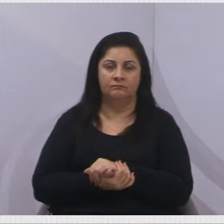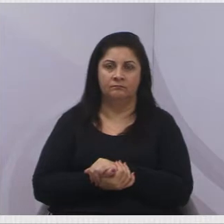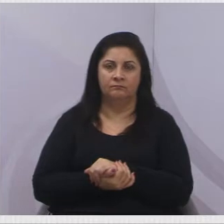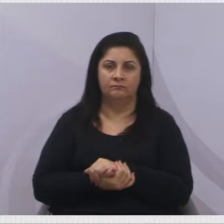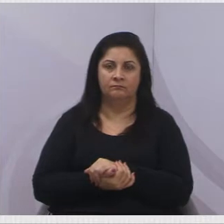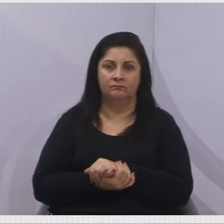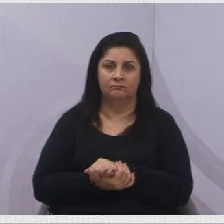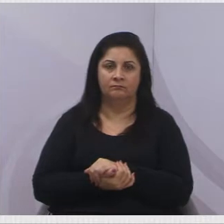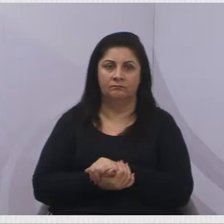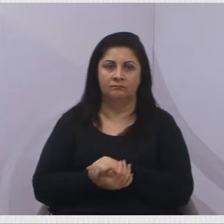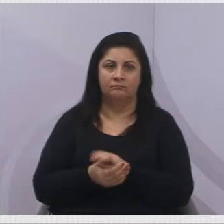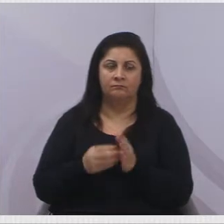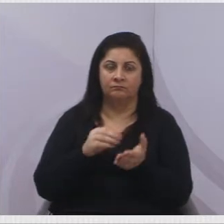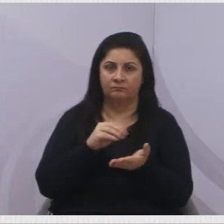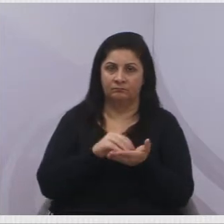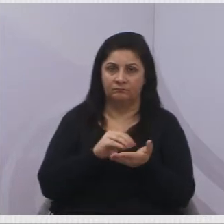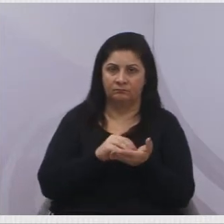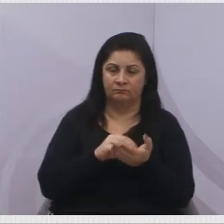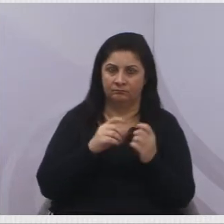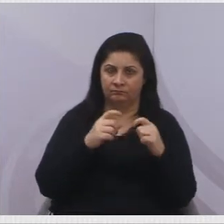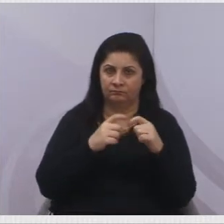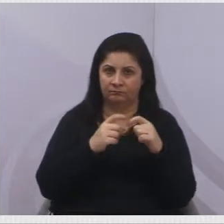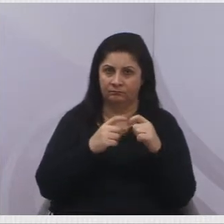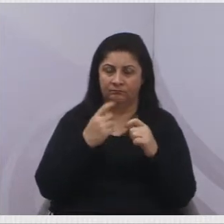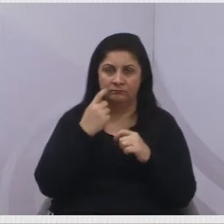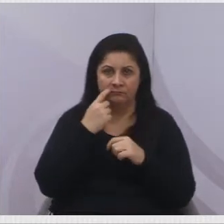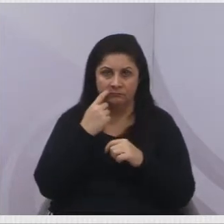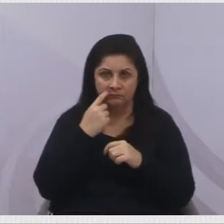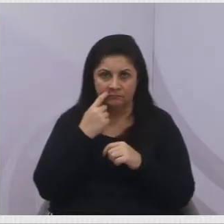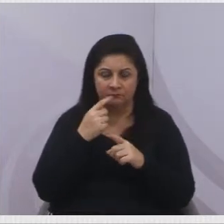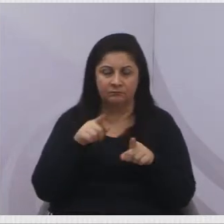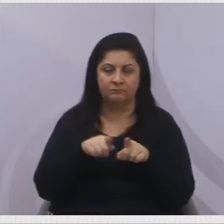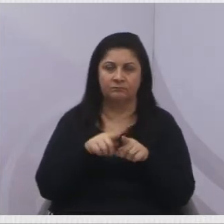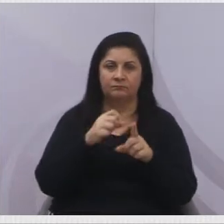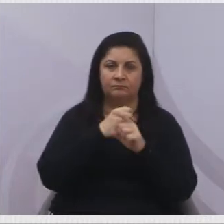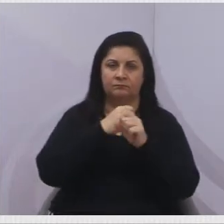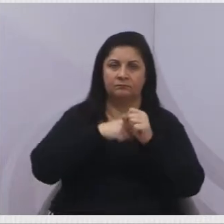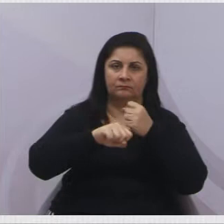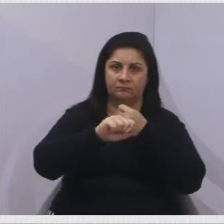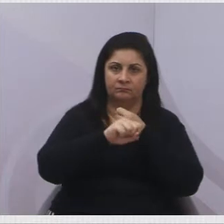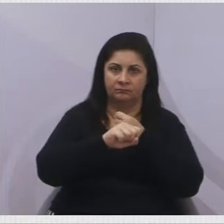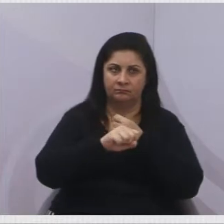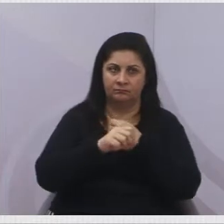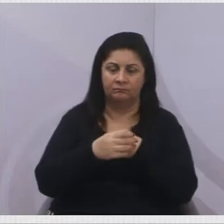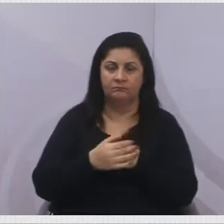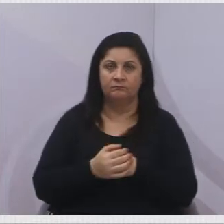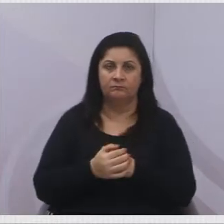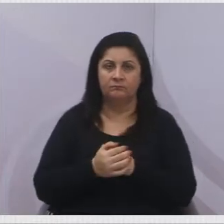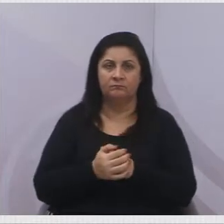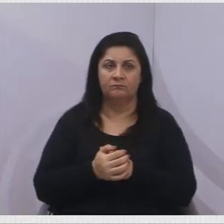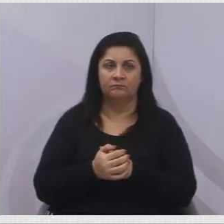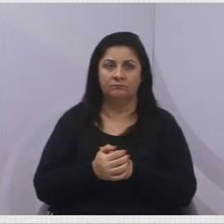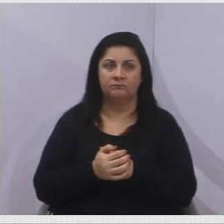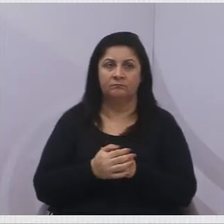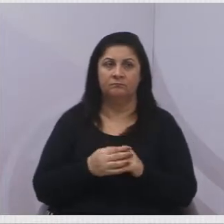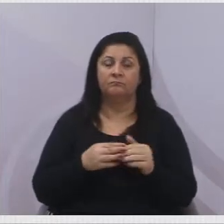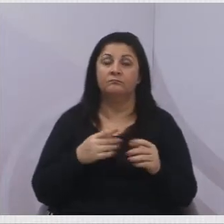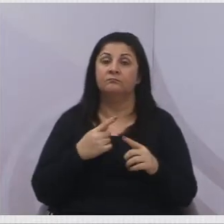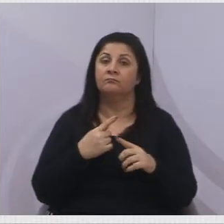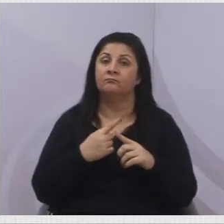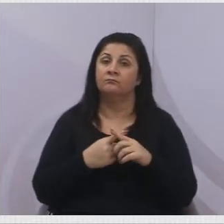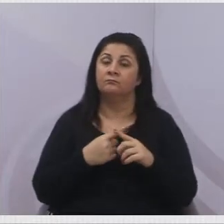de atendimento odontológico e da assistência social no programa Melhor em Casa se deu